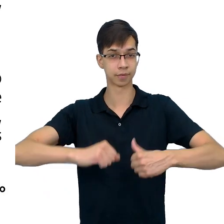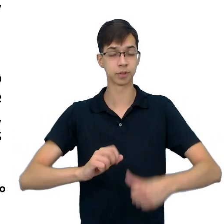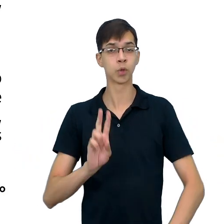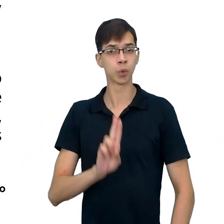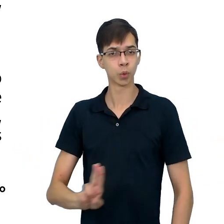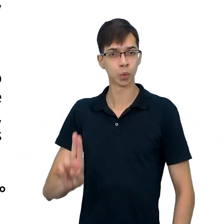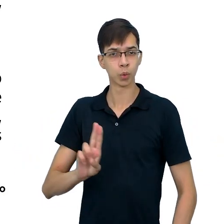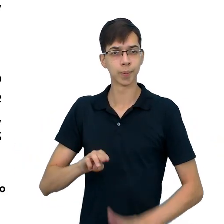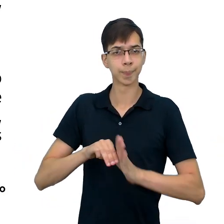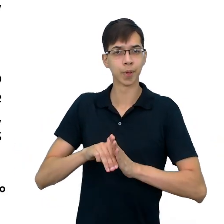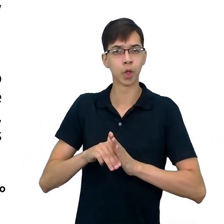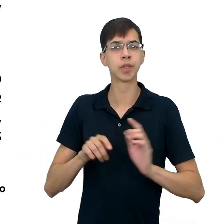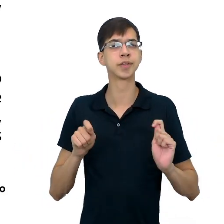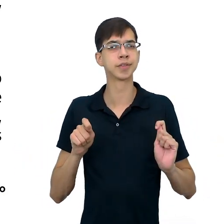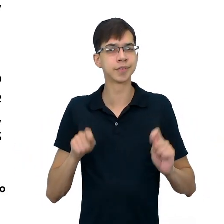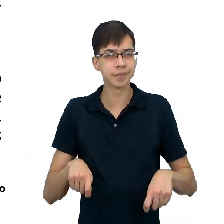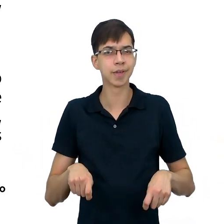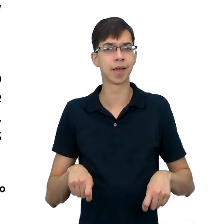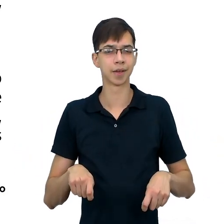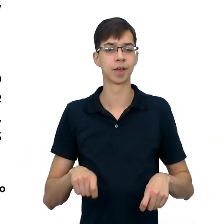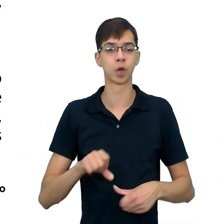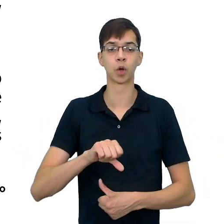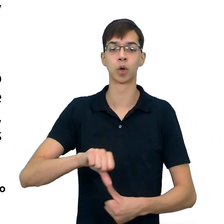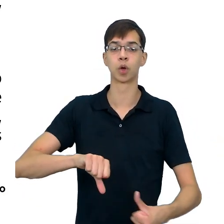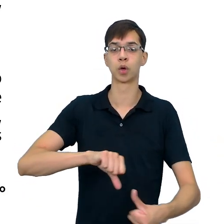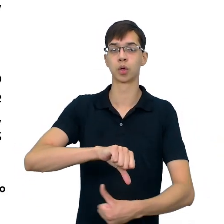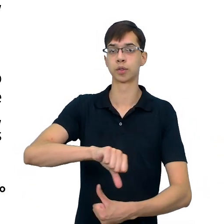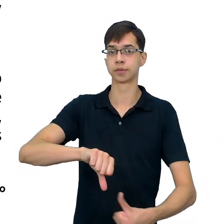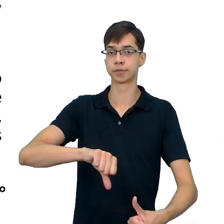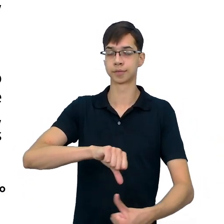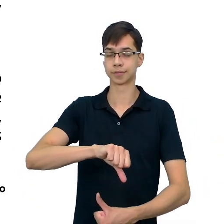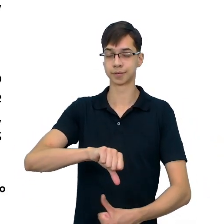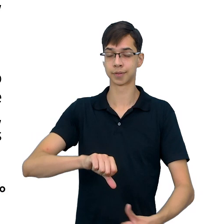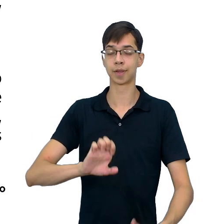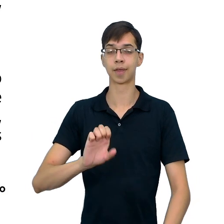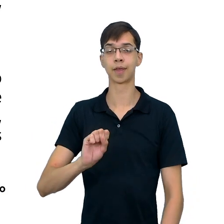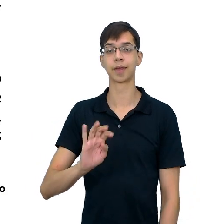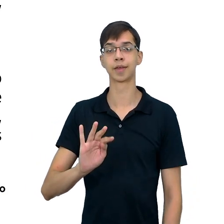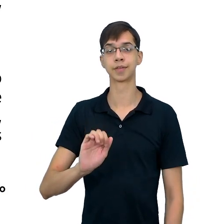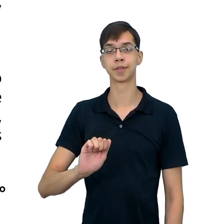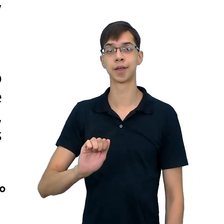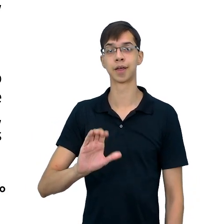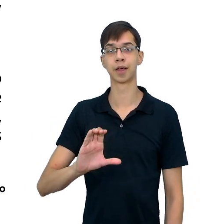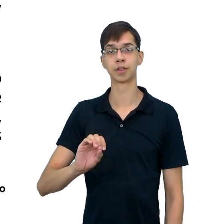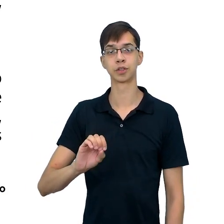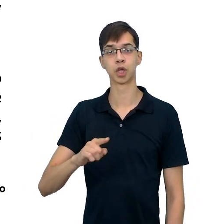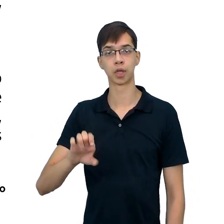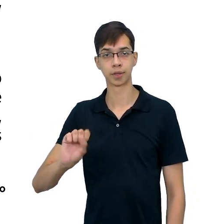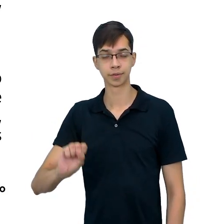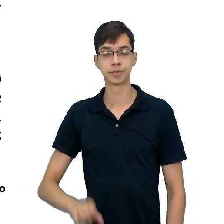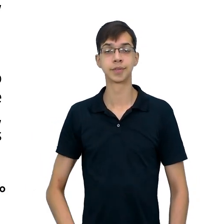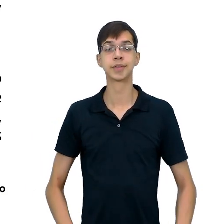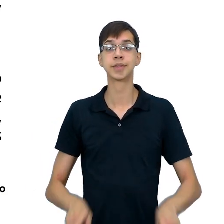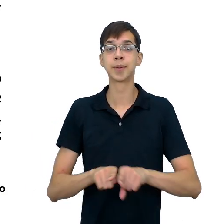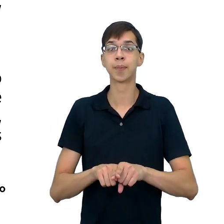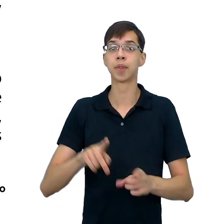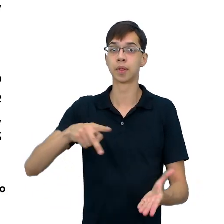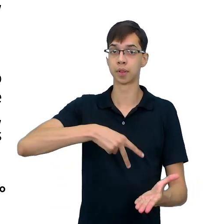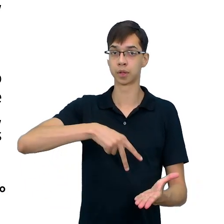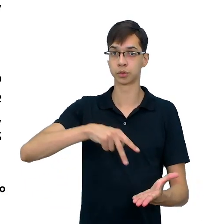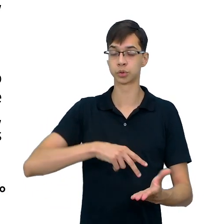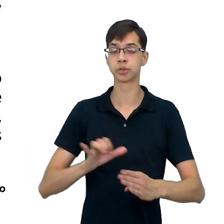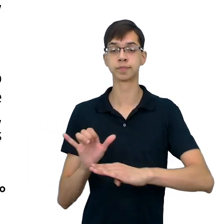da metodologia rotação por estações com os anos finais, né? Articular os processos de leitura e escrita de